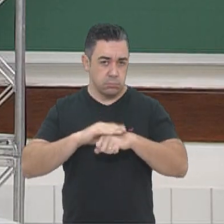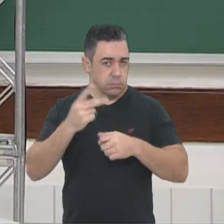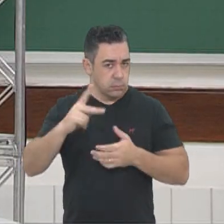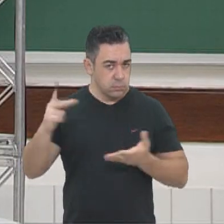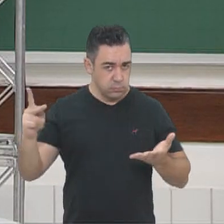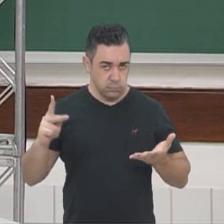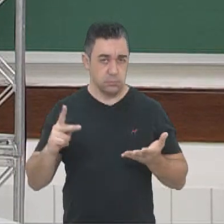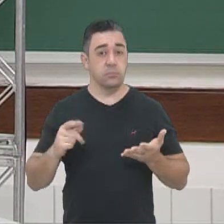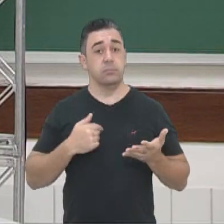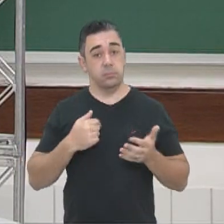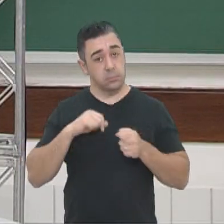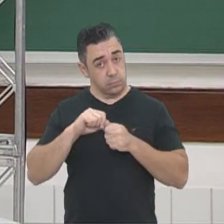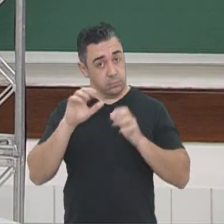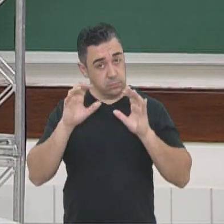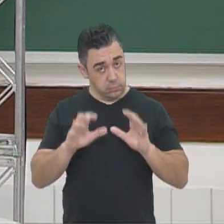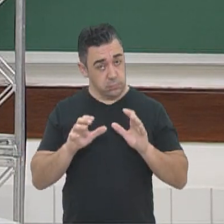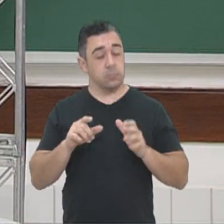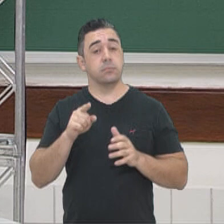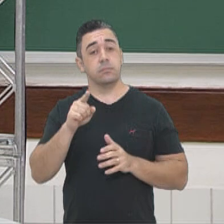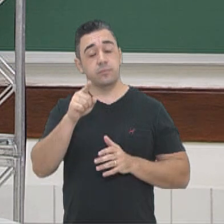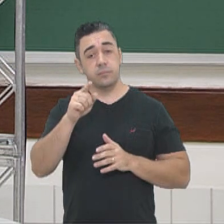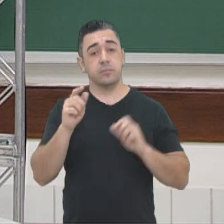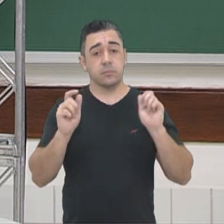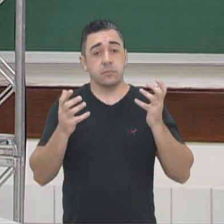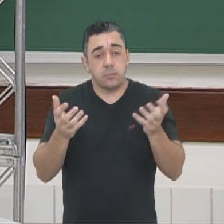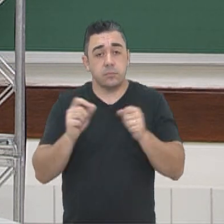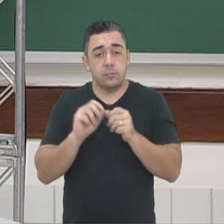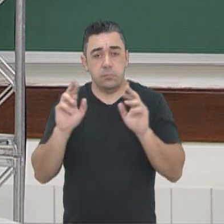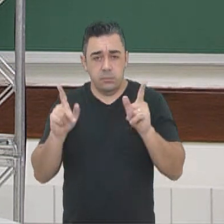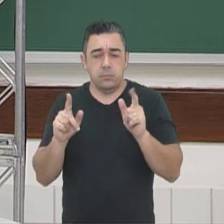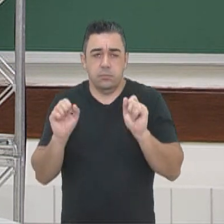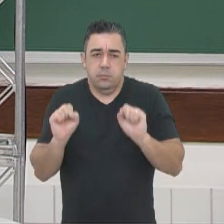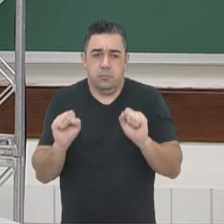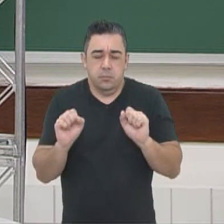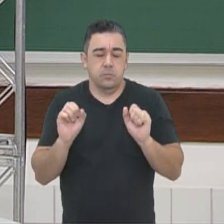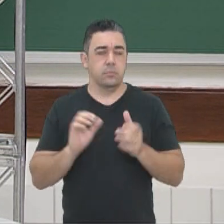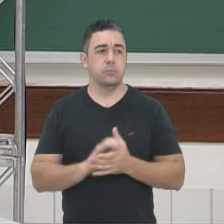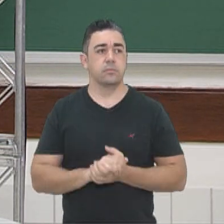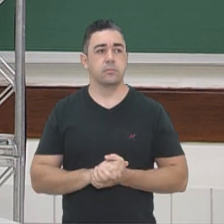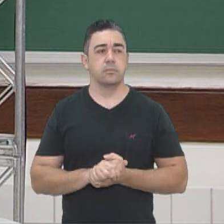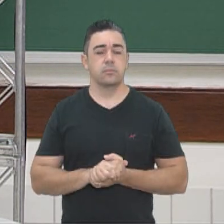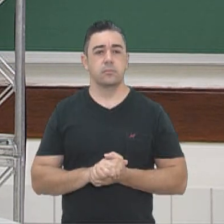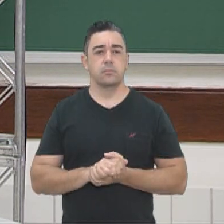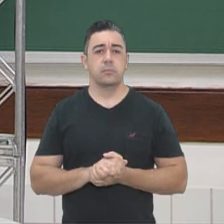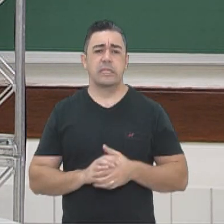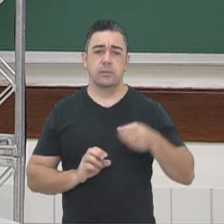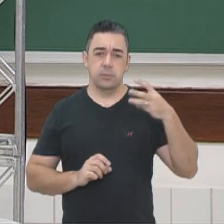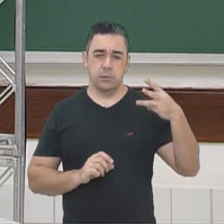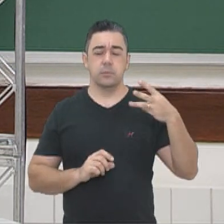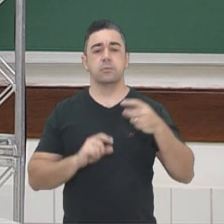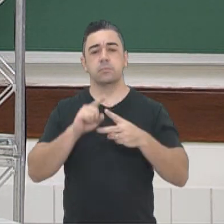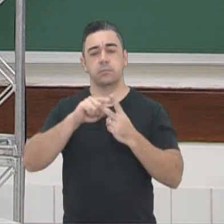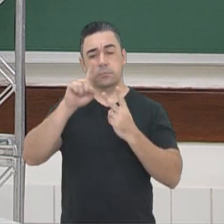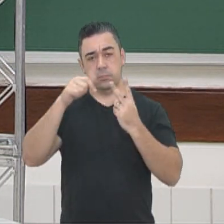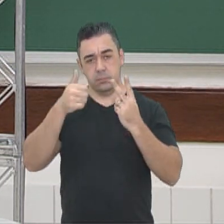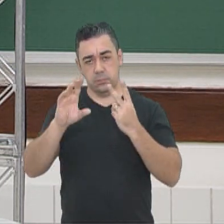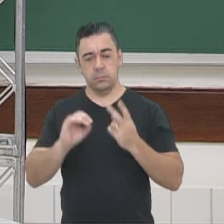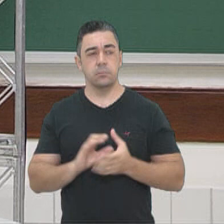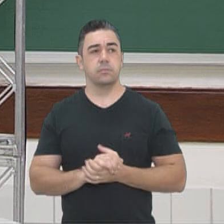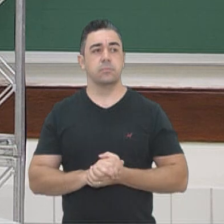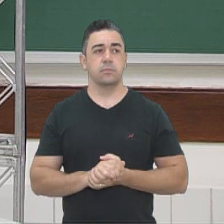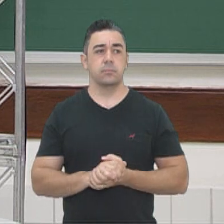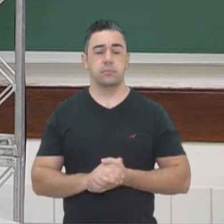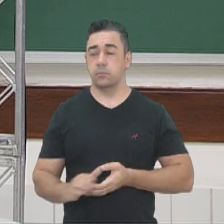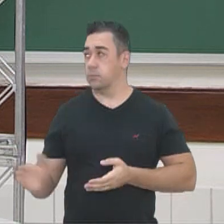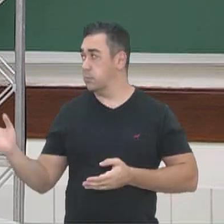forma, mas você pode ser que queira fazer de um jeito diferente e tá ótimo também, tá? Então 3 raiz de 10